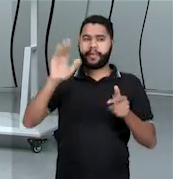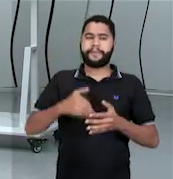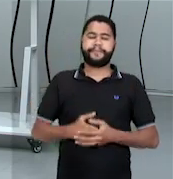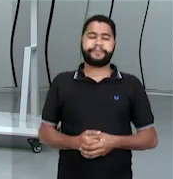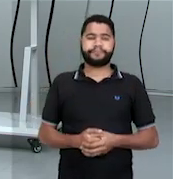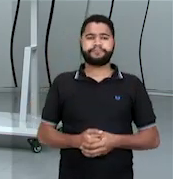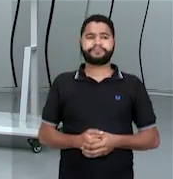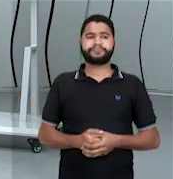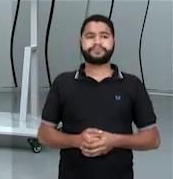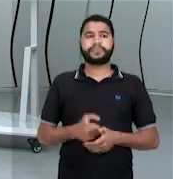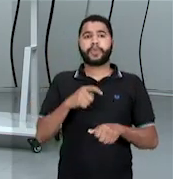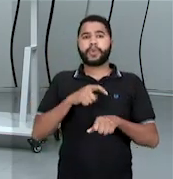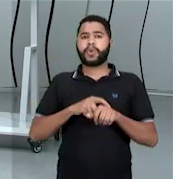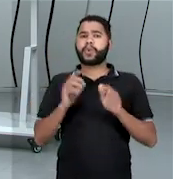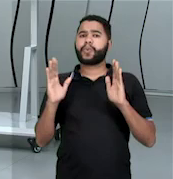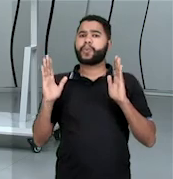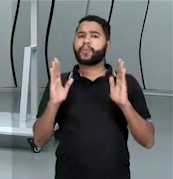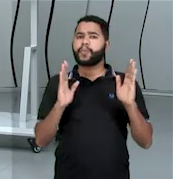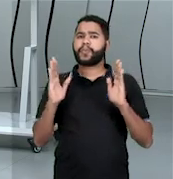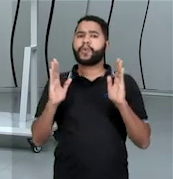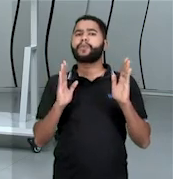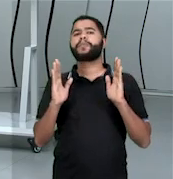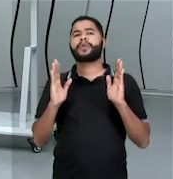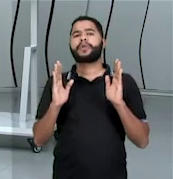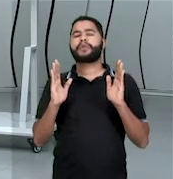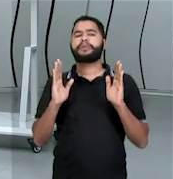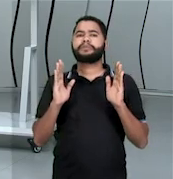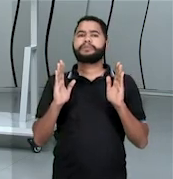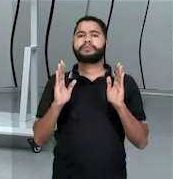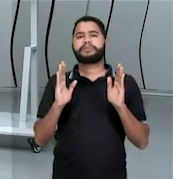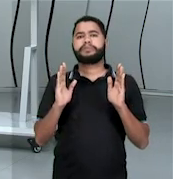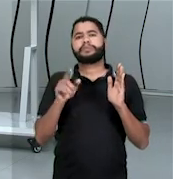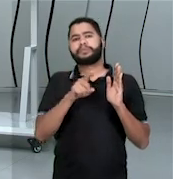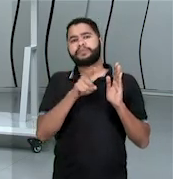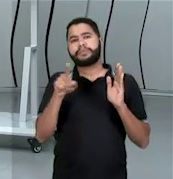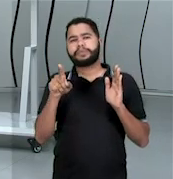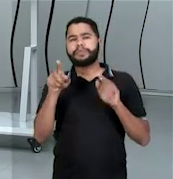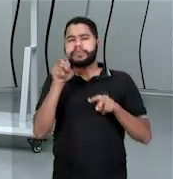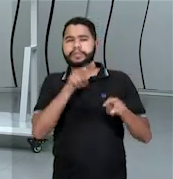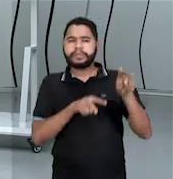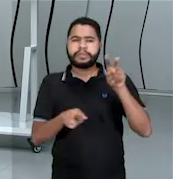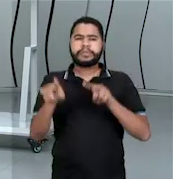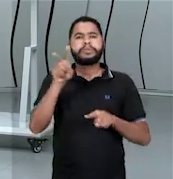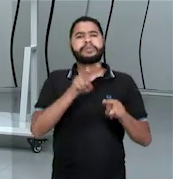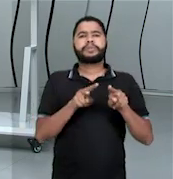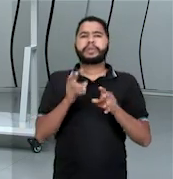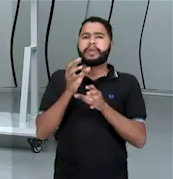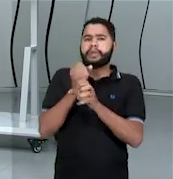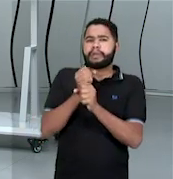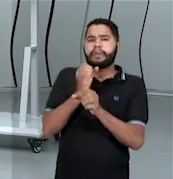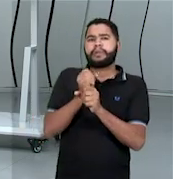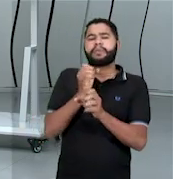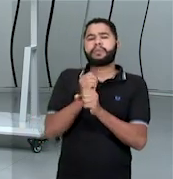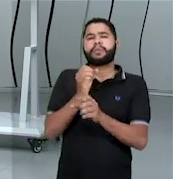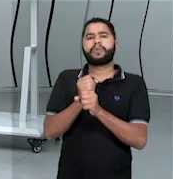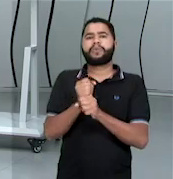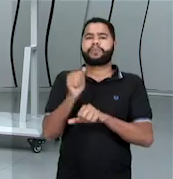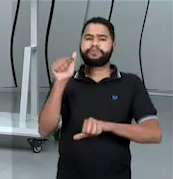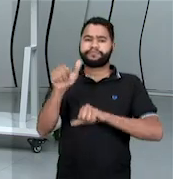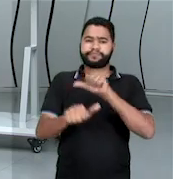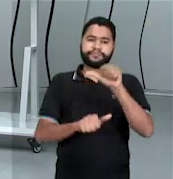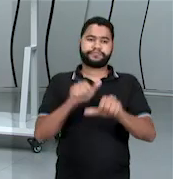tá? Vai chegar um certo momento, mas aí depois de outro, né, você vai fazer essa análise, cálculos, que vai te ter uma